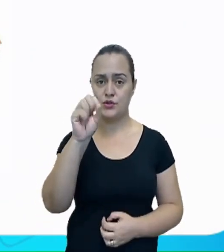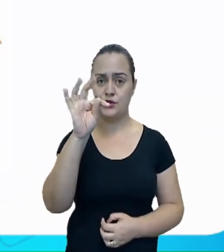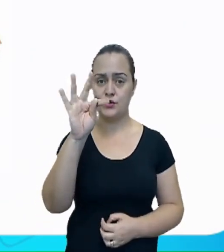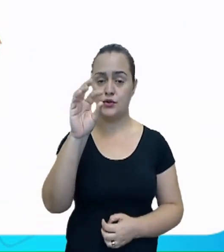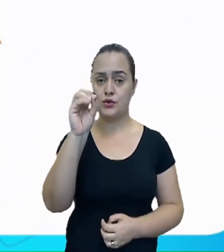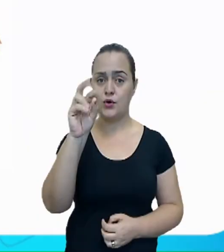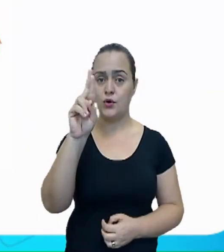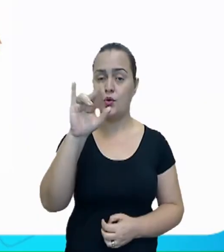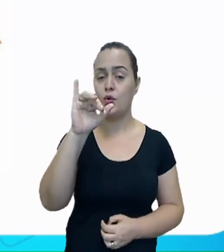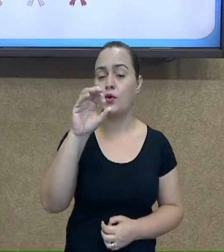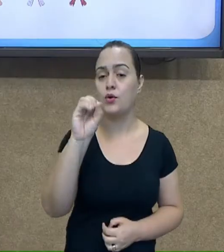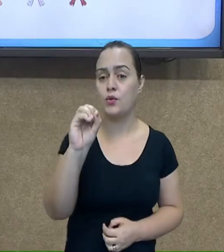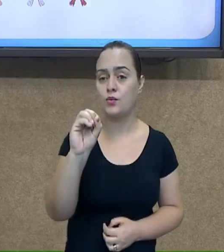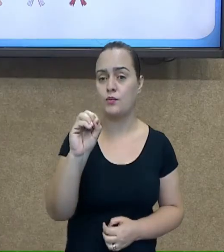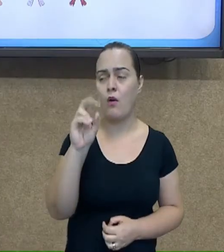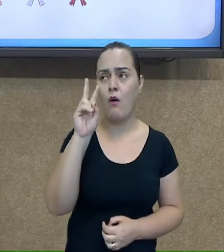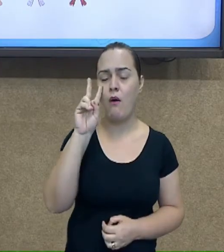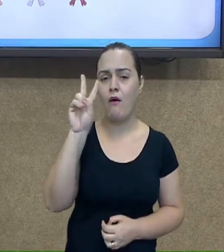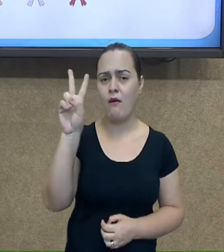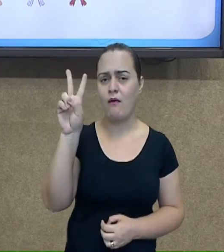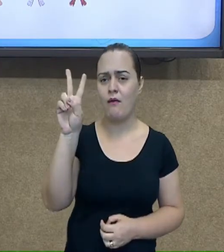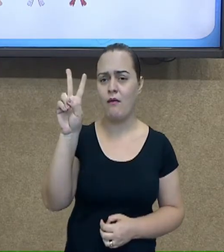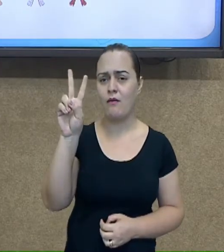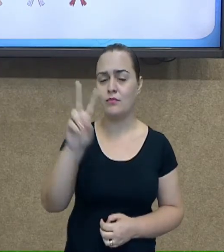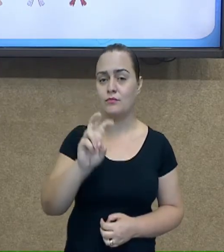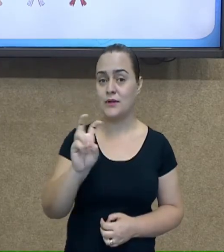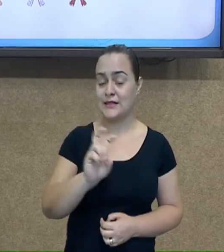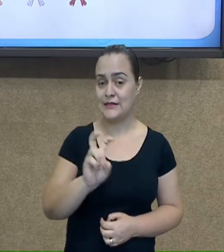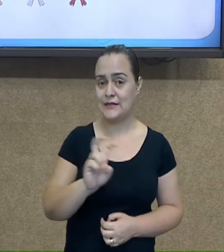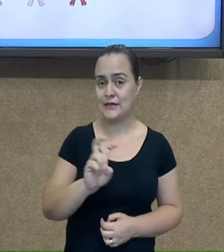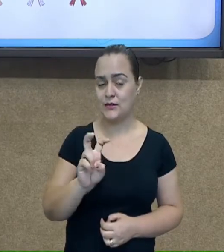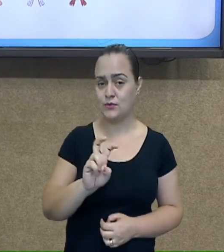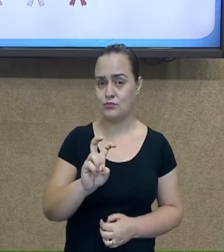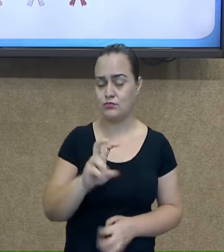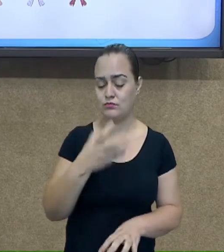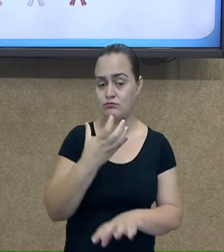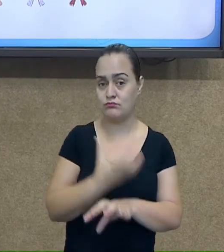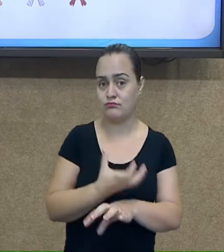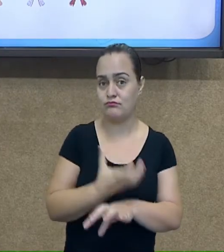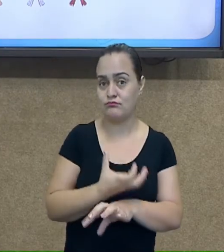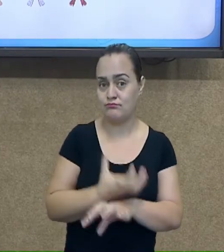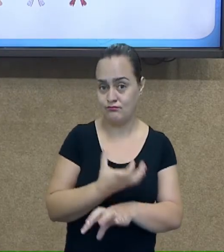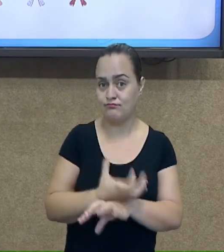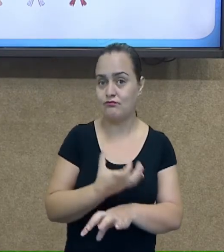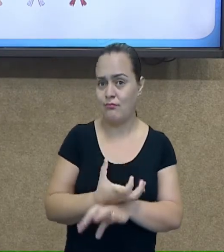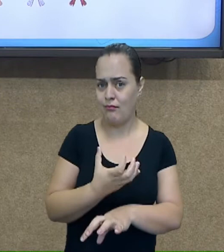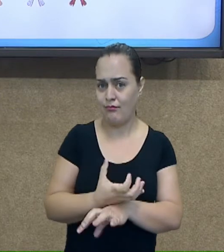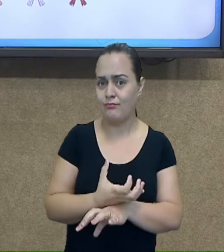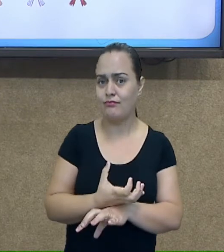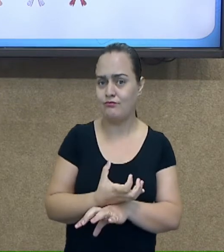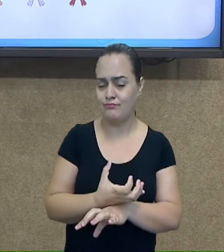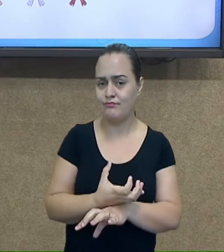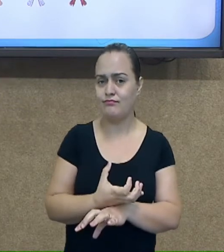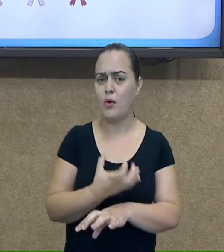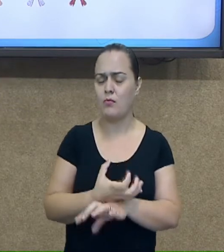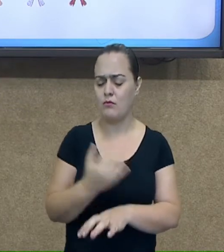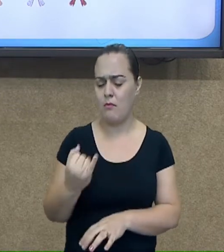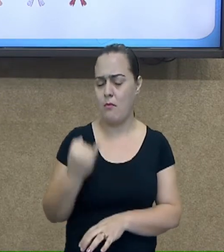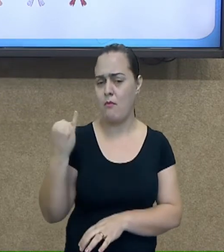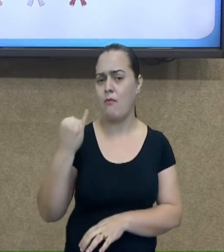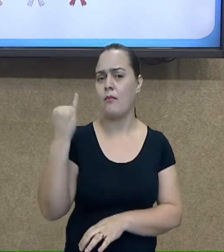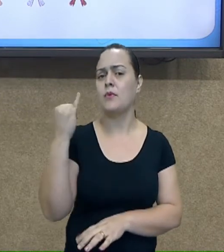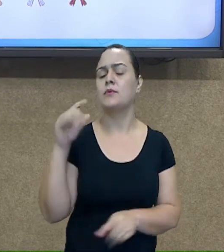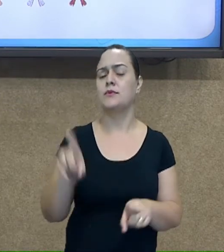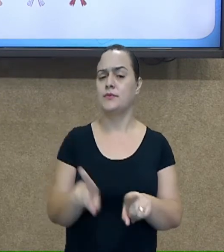pessoal costuma falar, olha um montinho de ossos, extremamente importante, né? Nós temos aqui o